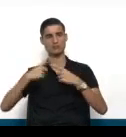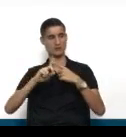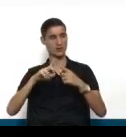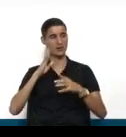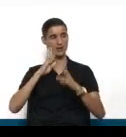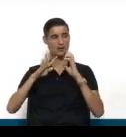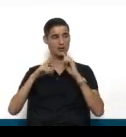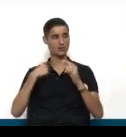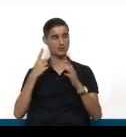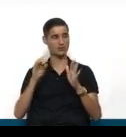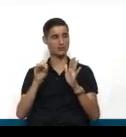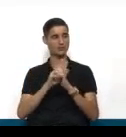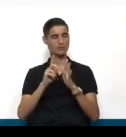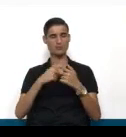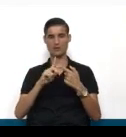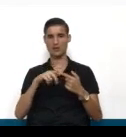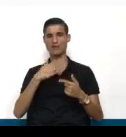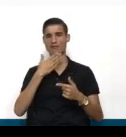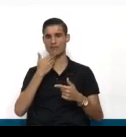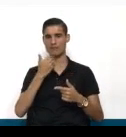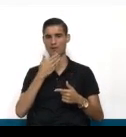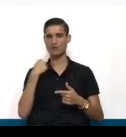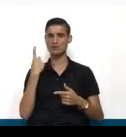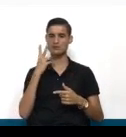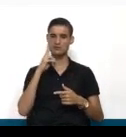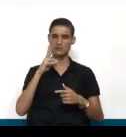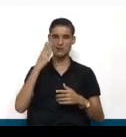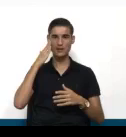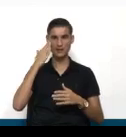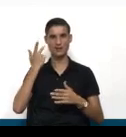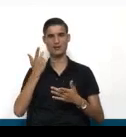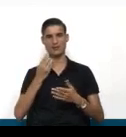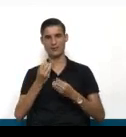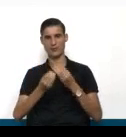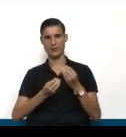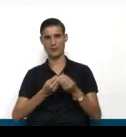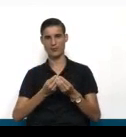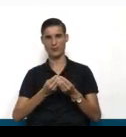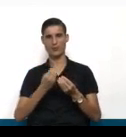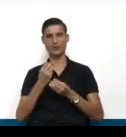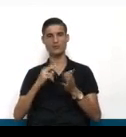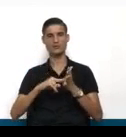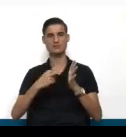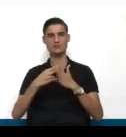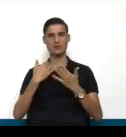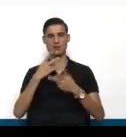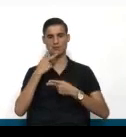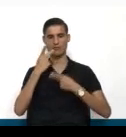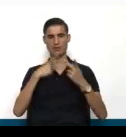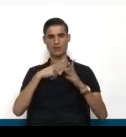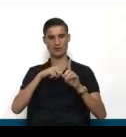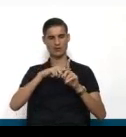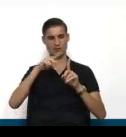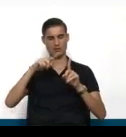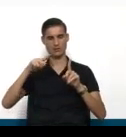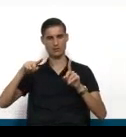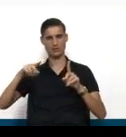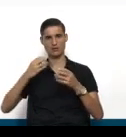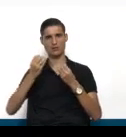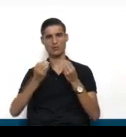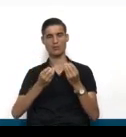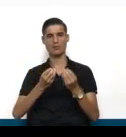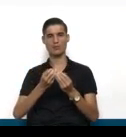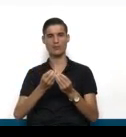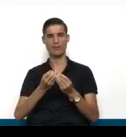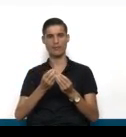gente plota gráfico, que tudo fica mais fácil para que a gente possa compreender. O que quer dizer quando nós estamos plotando? Por